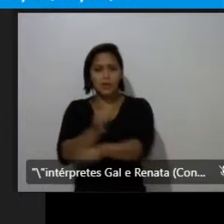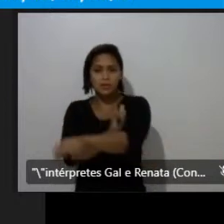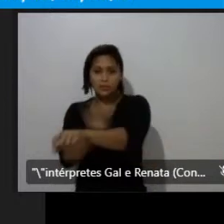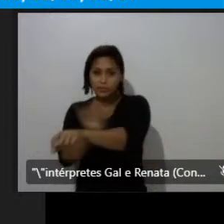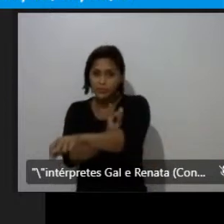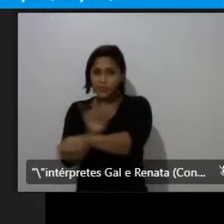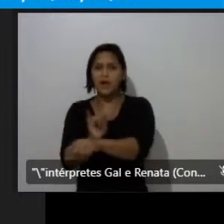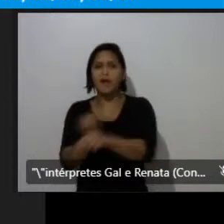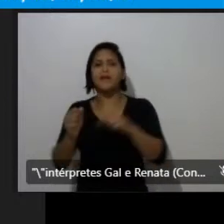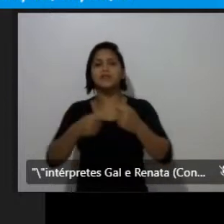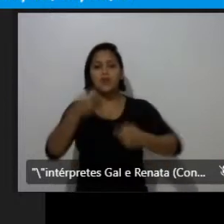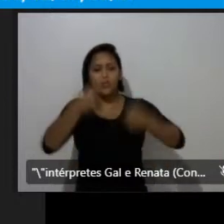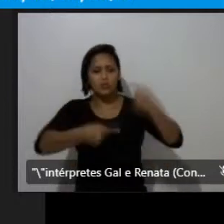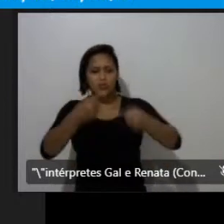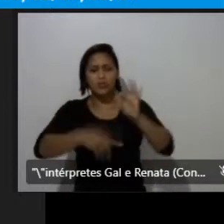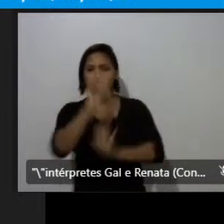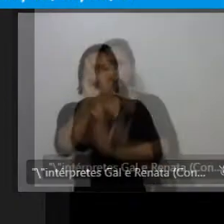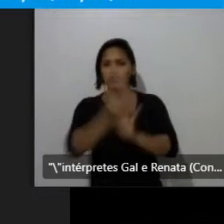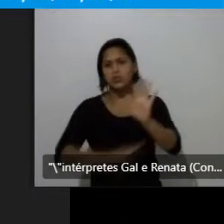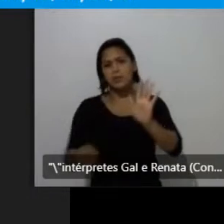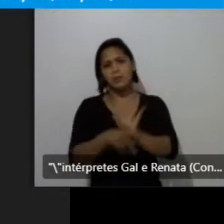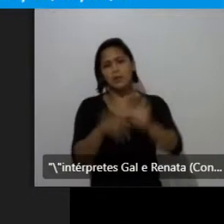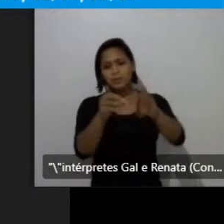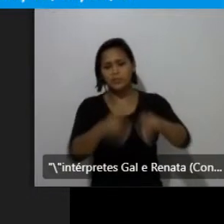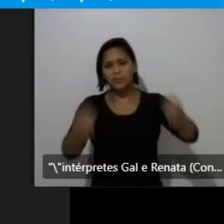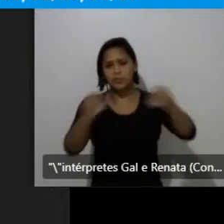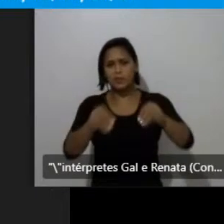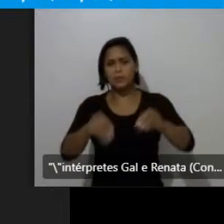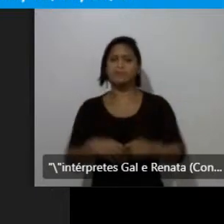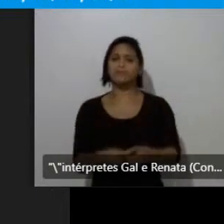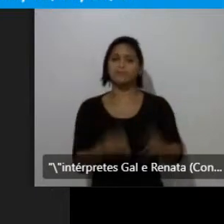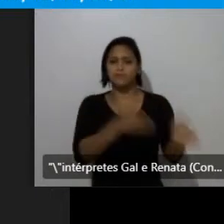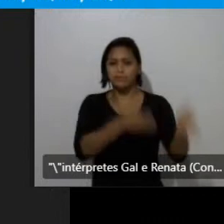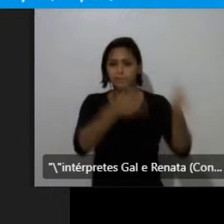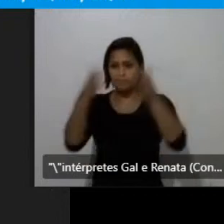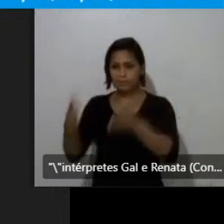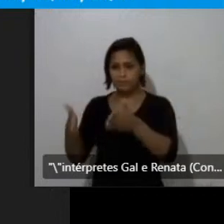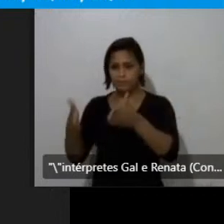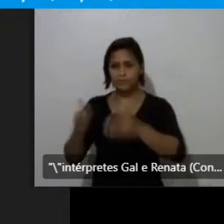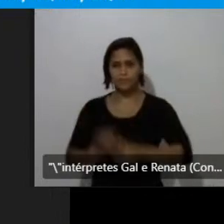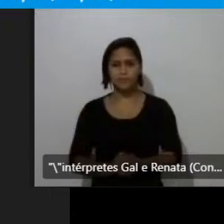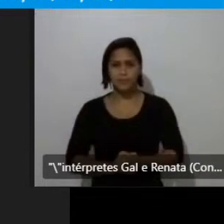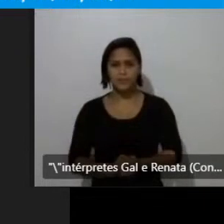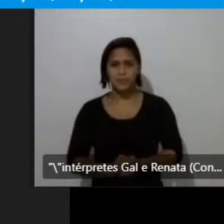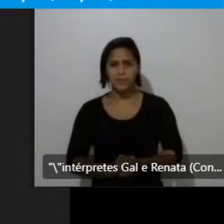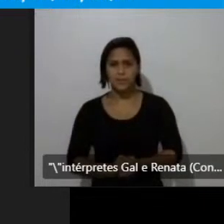e dos direitos territoriais. Pode passar.